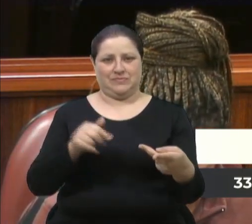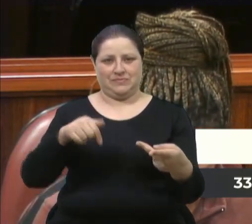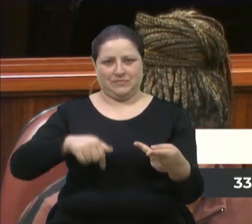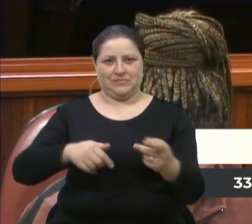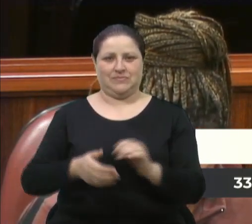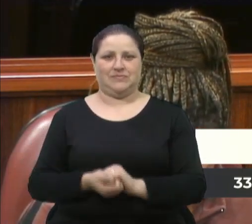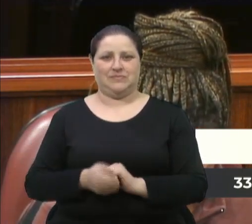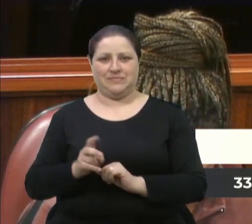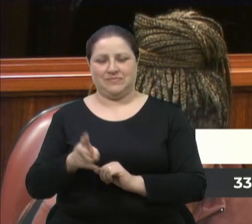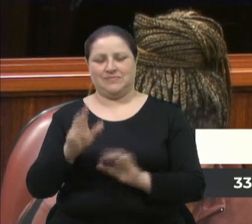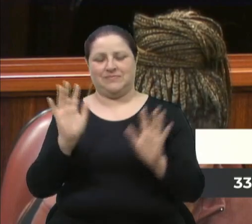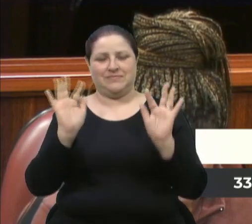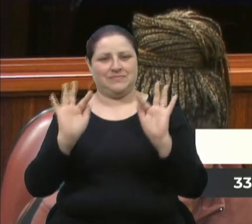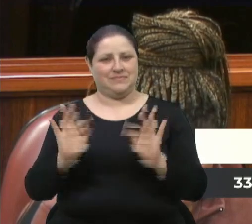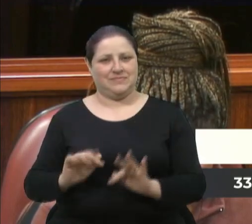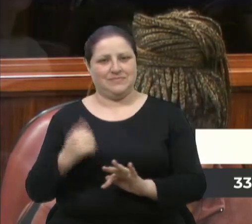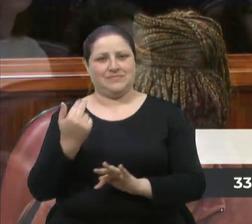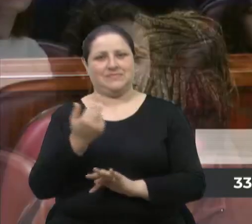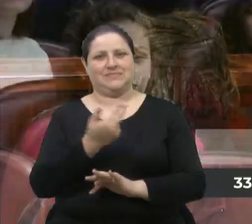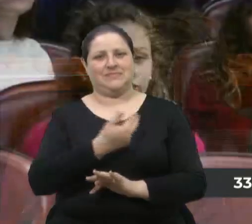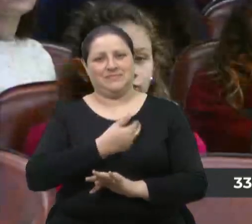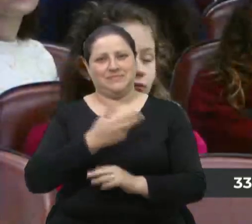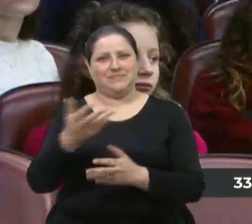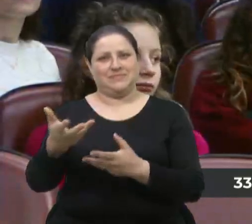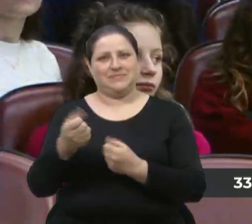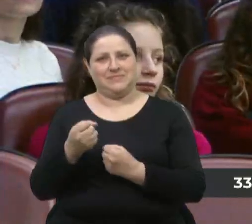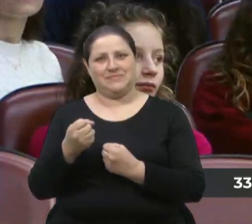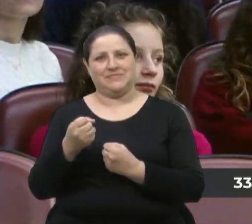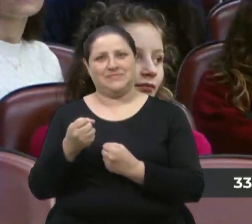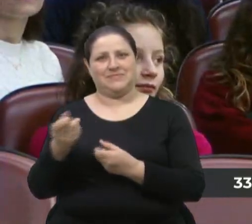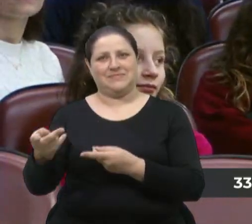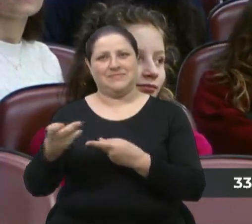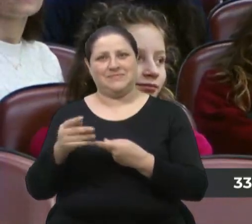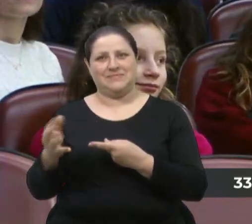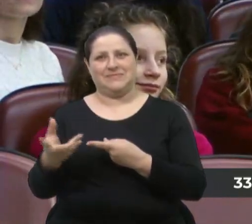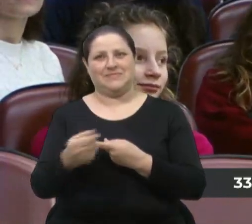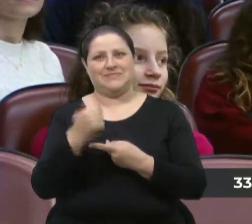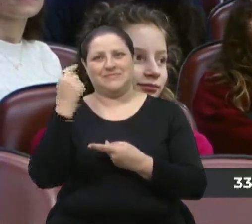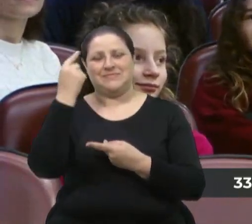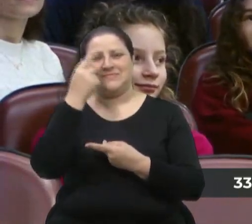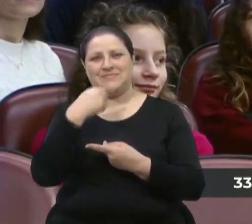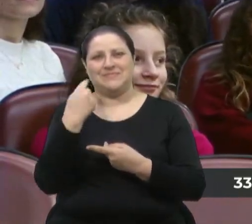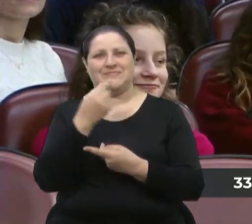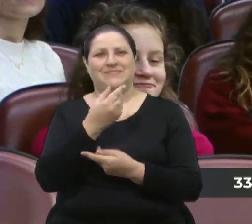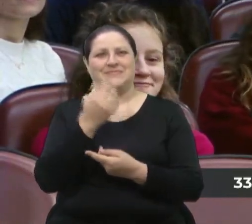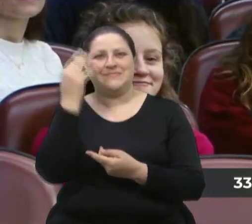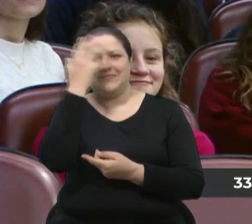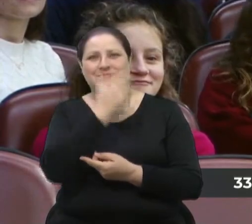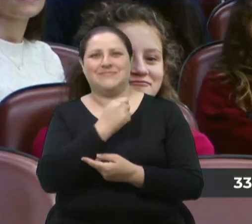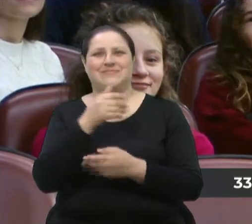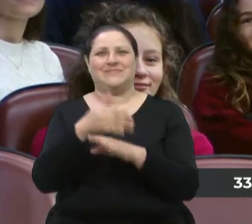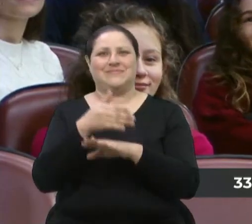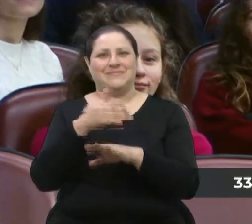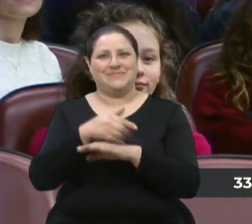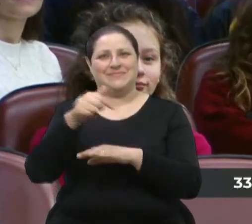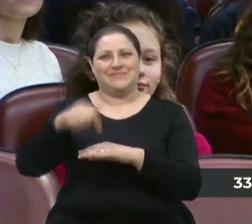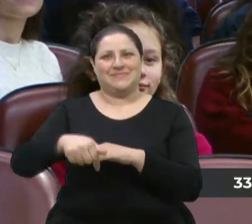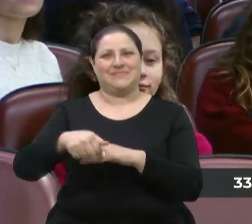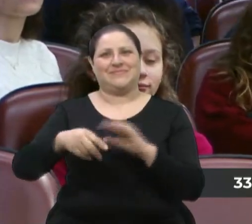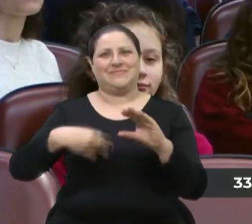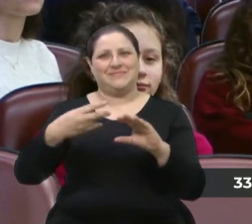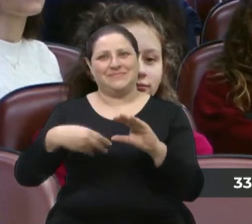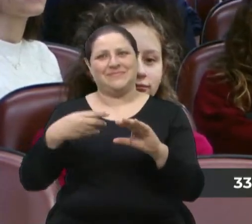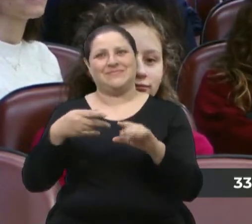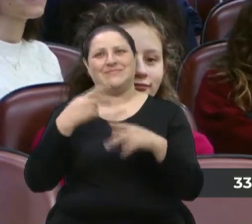é sempre muito feliz para nós, né? Recebermos uma visita dessa gurizada tão bonita, que veio aqui conhecer a Câmara, falar com os